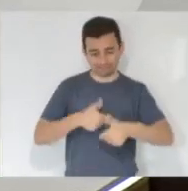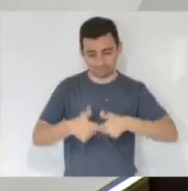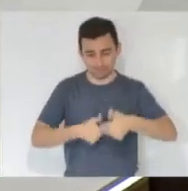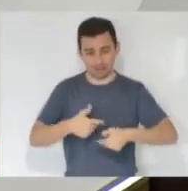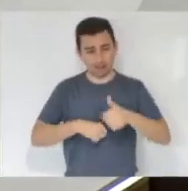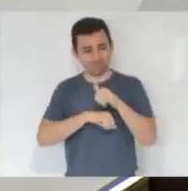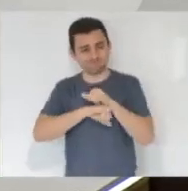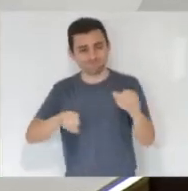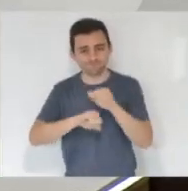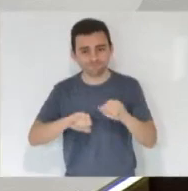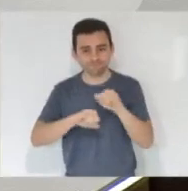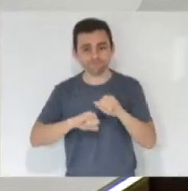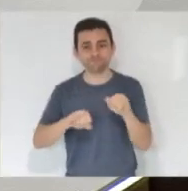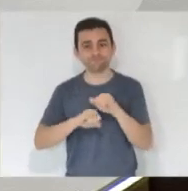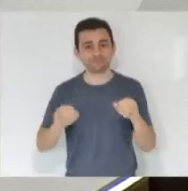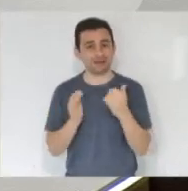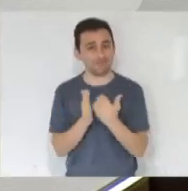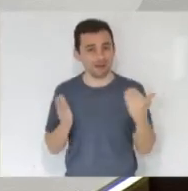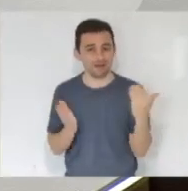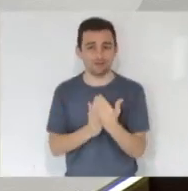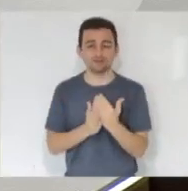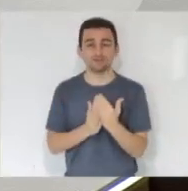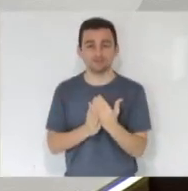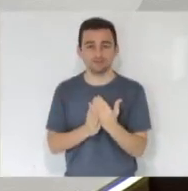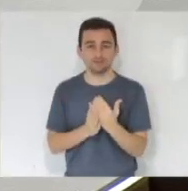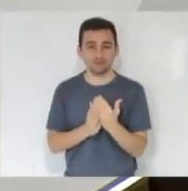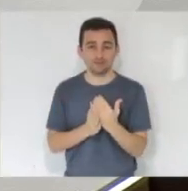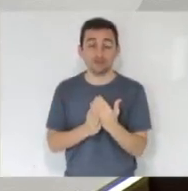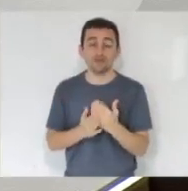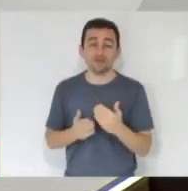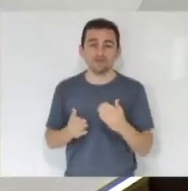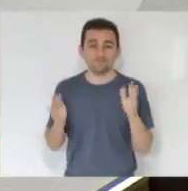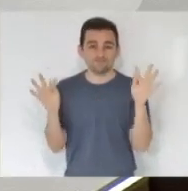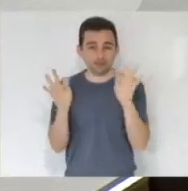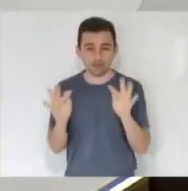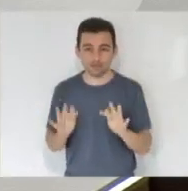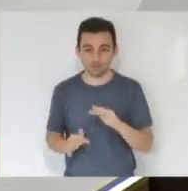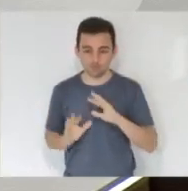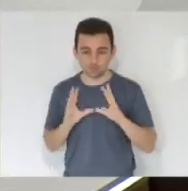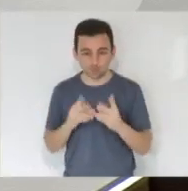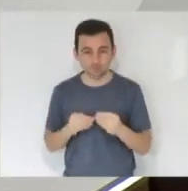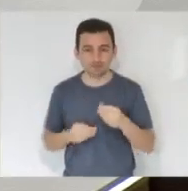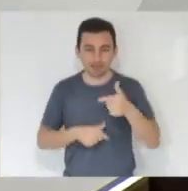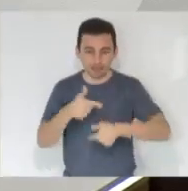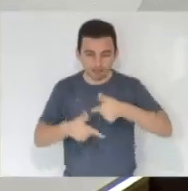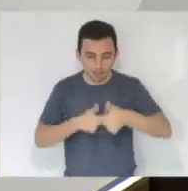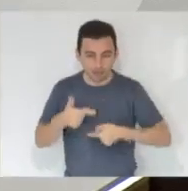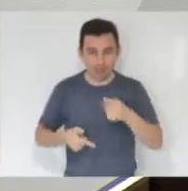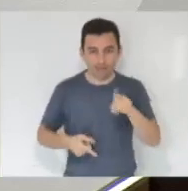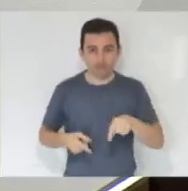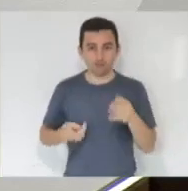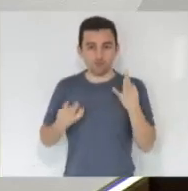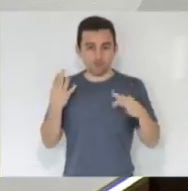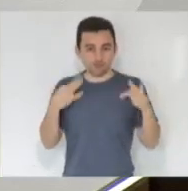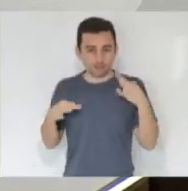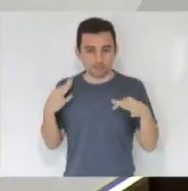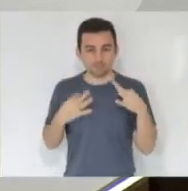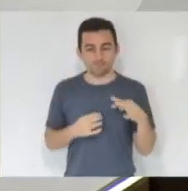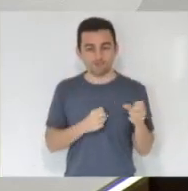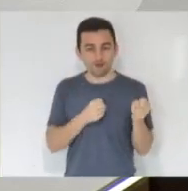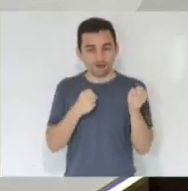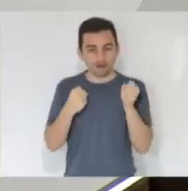Estado. E hoje, para a felicidade de quem trabalha com turismo, quem fortalece o turismo em Santa